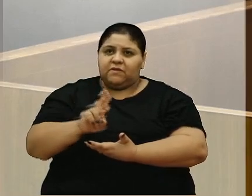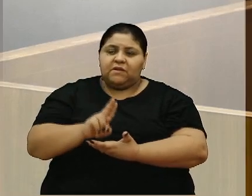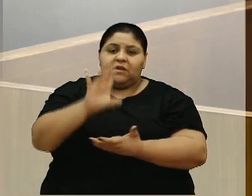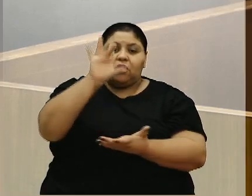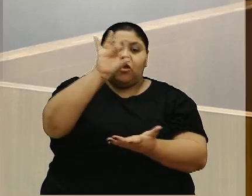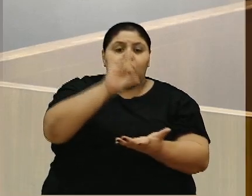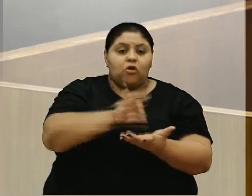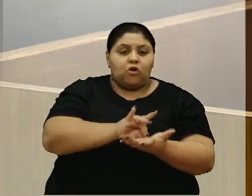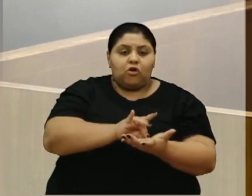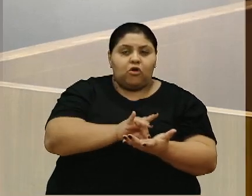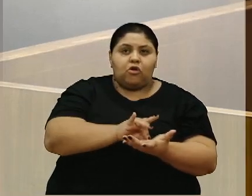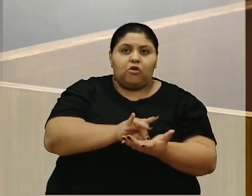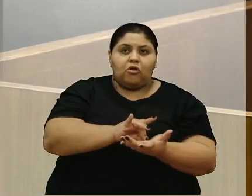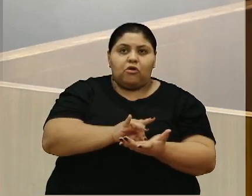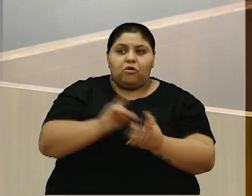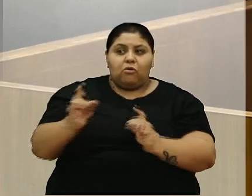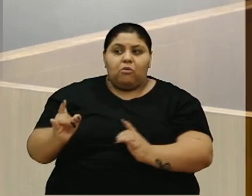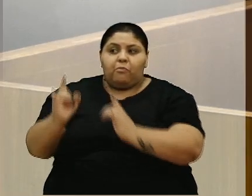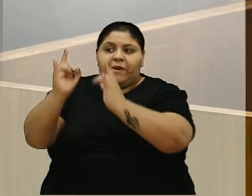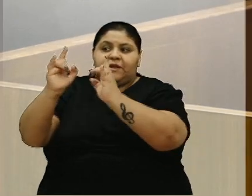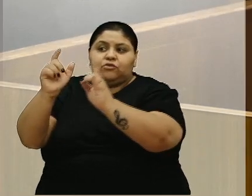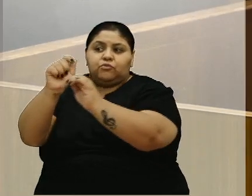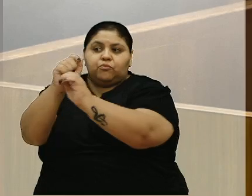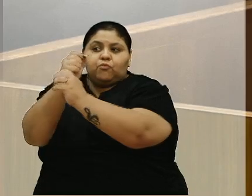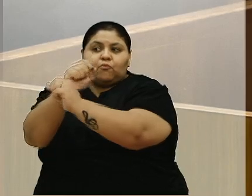Então vai virar um prédio fantasma.